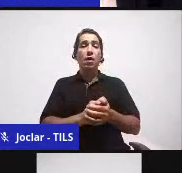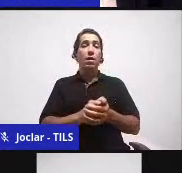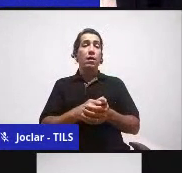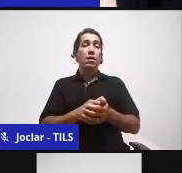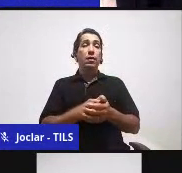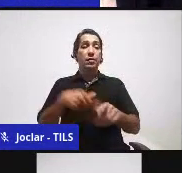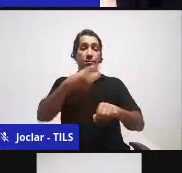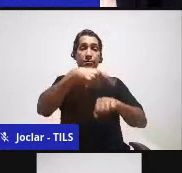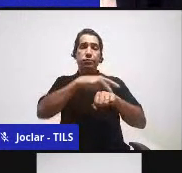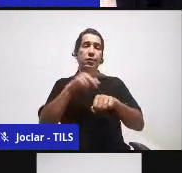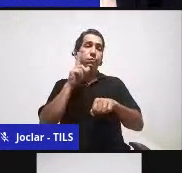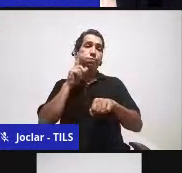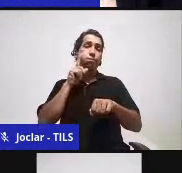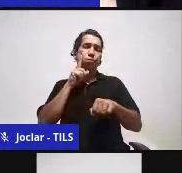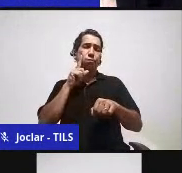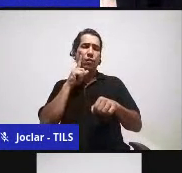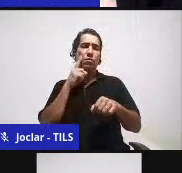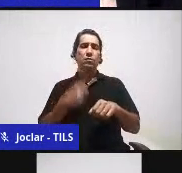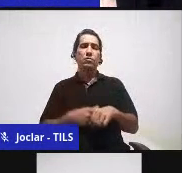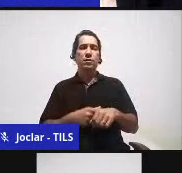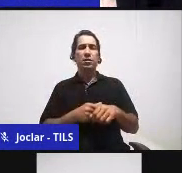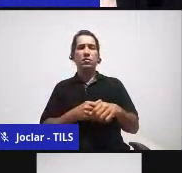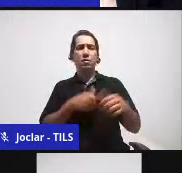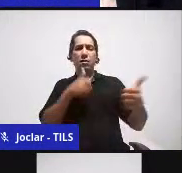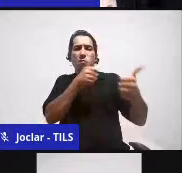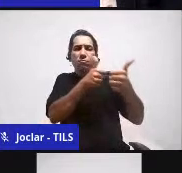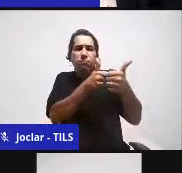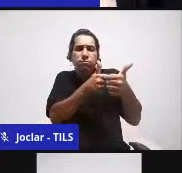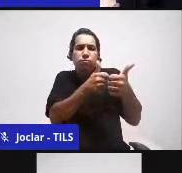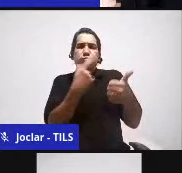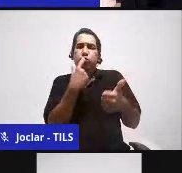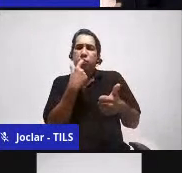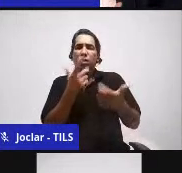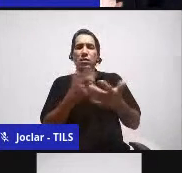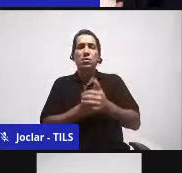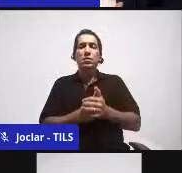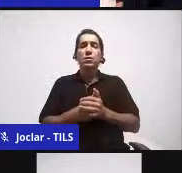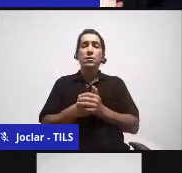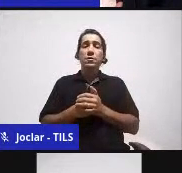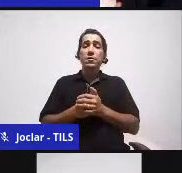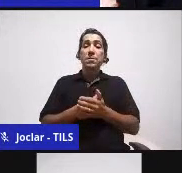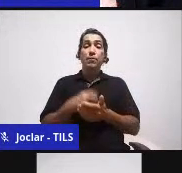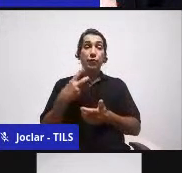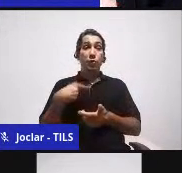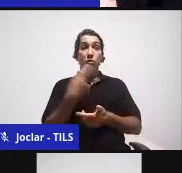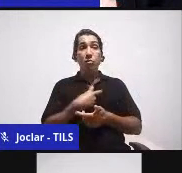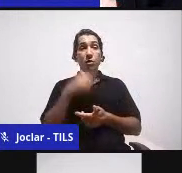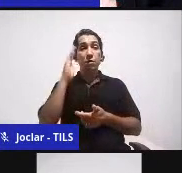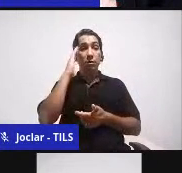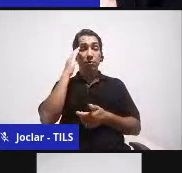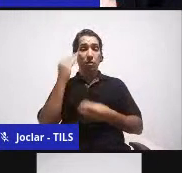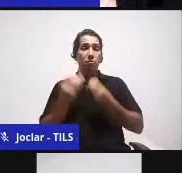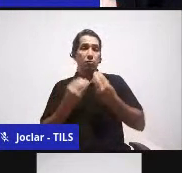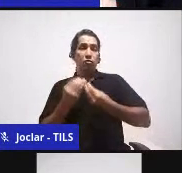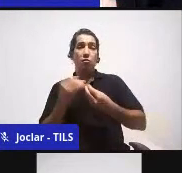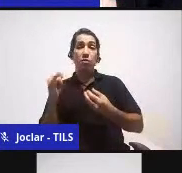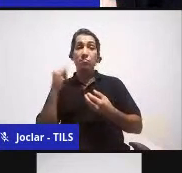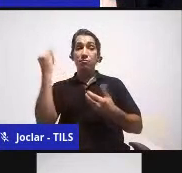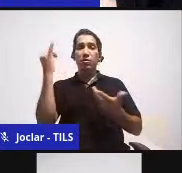Então, interfere muito. E a gente está vendo o exemplo do que pode acontecer e quais são as consequências de não cuidar do